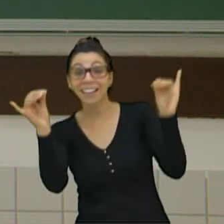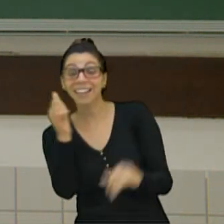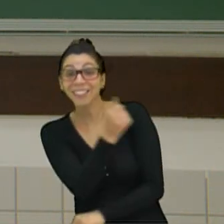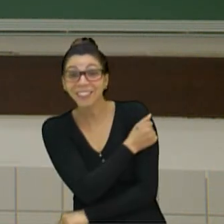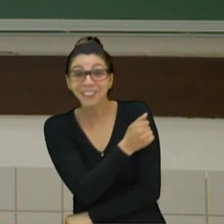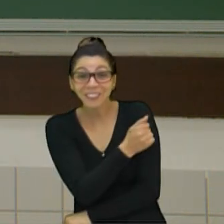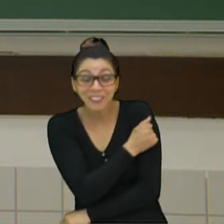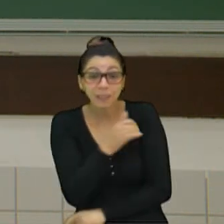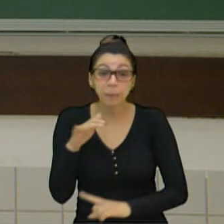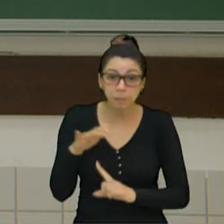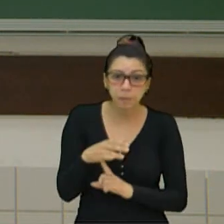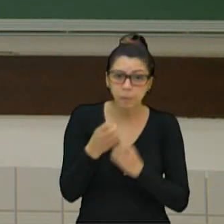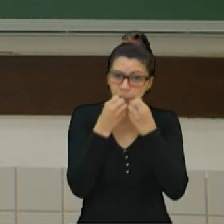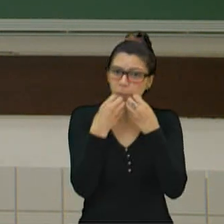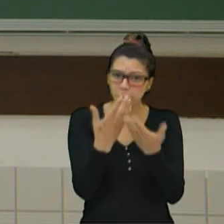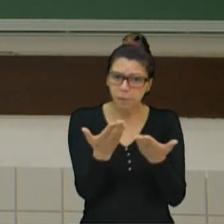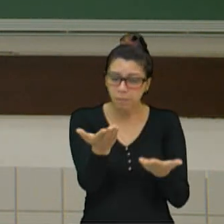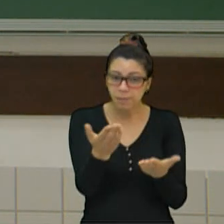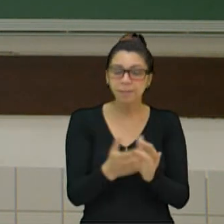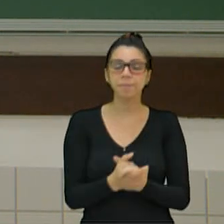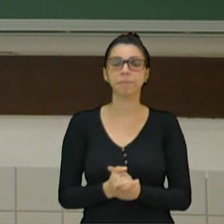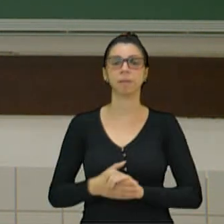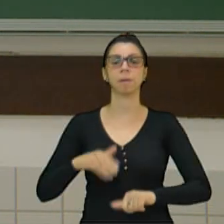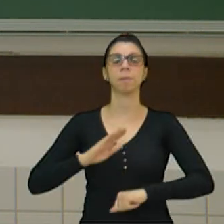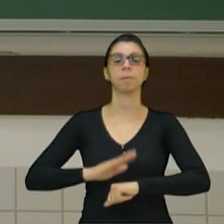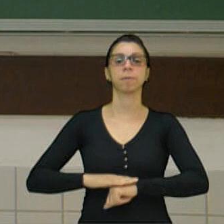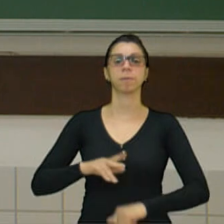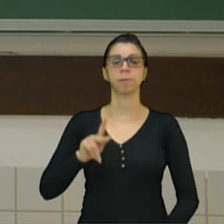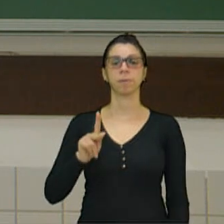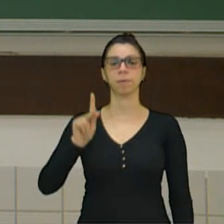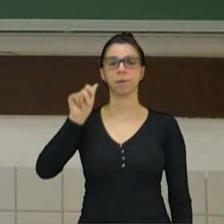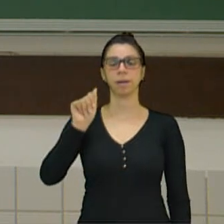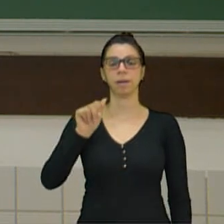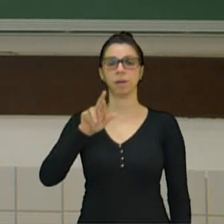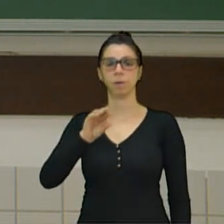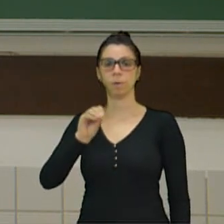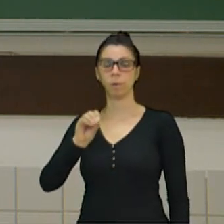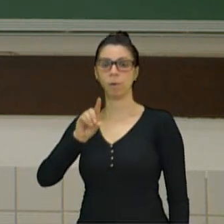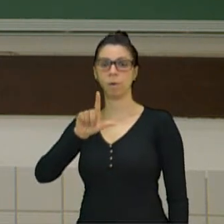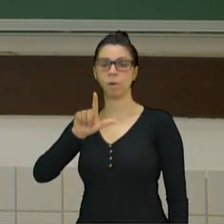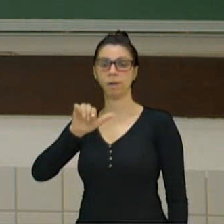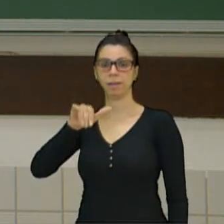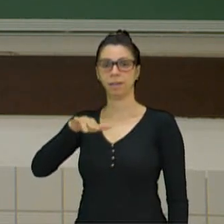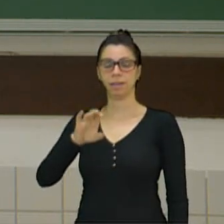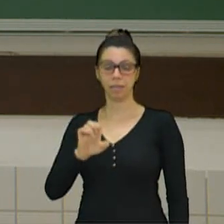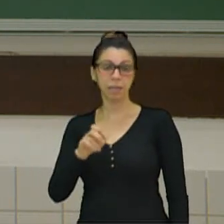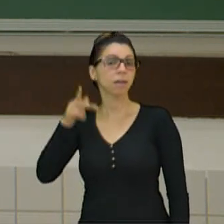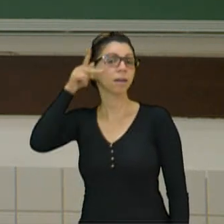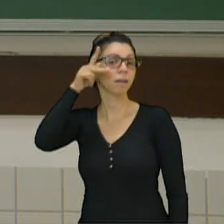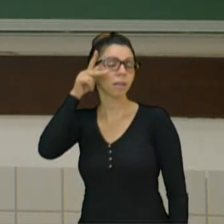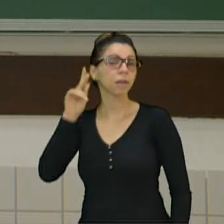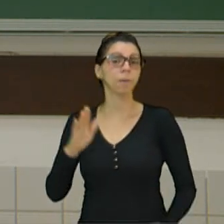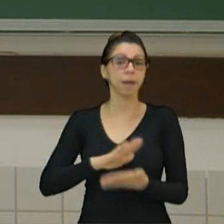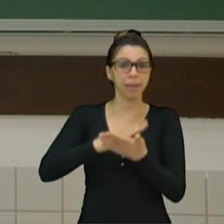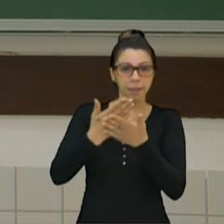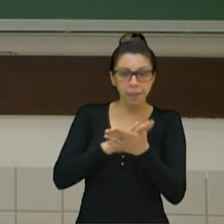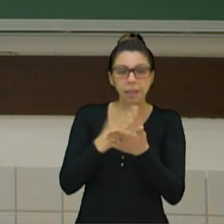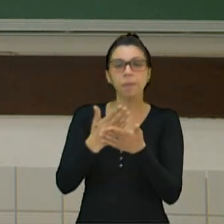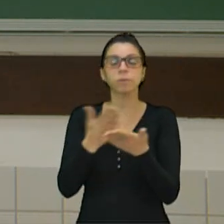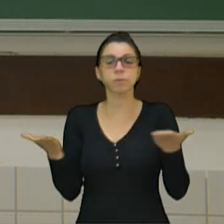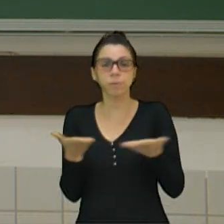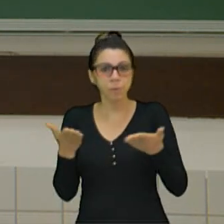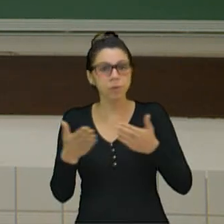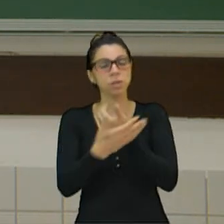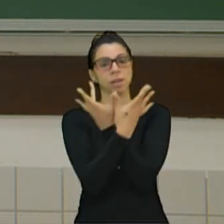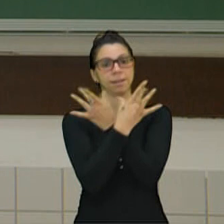Paraná! Tudo bem com vocês? Eu sou a professora Carol, a nossa intérprete de hoje é a Elaine e nós